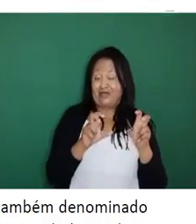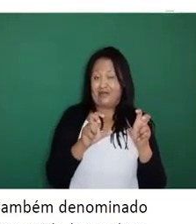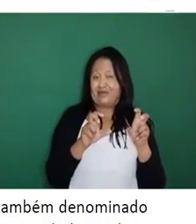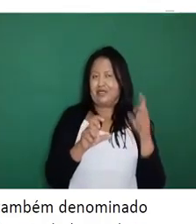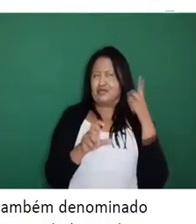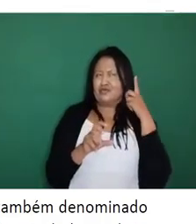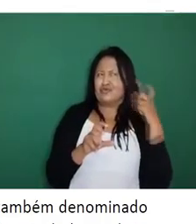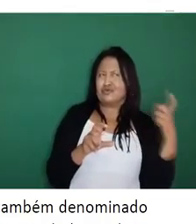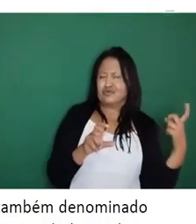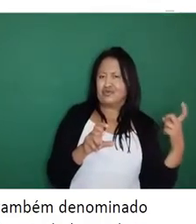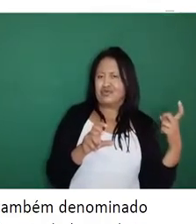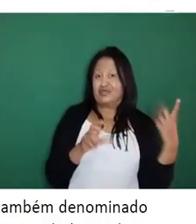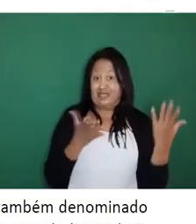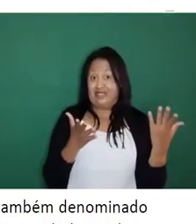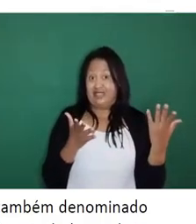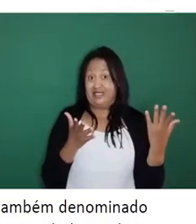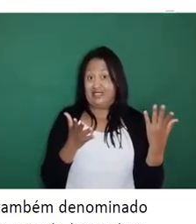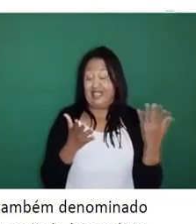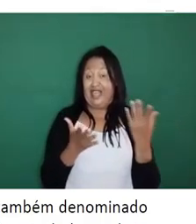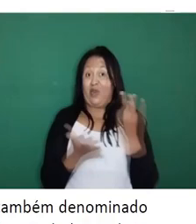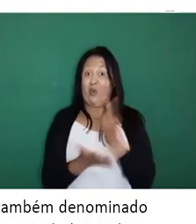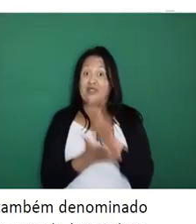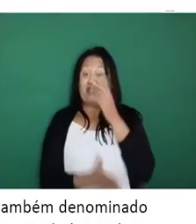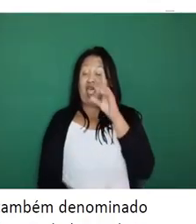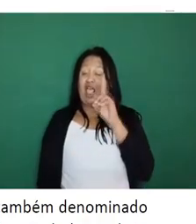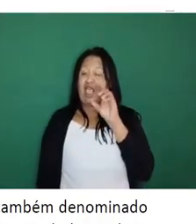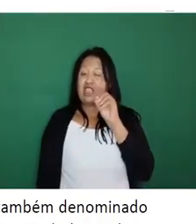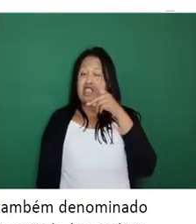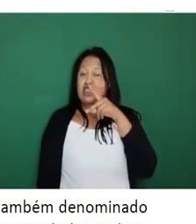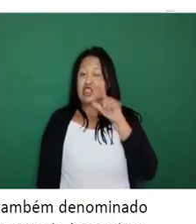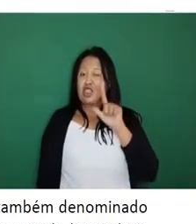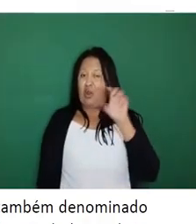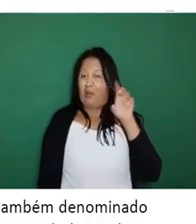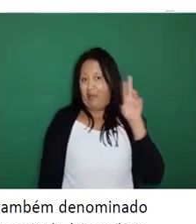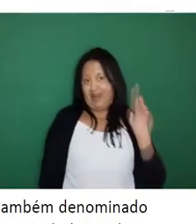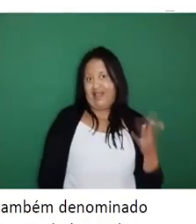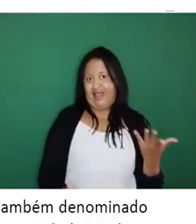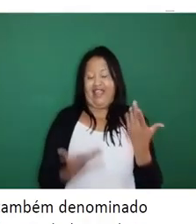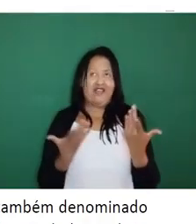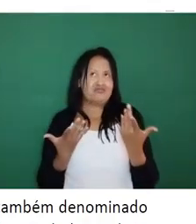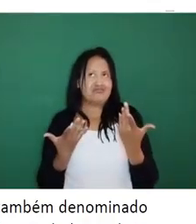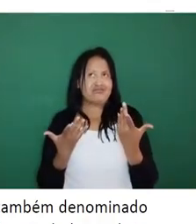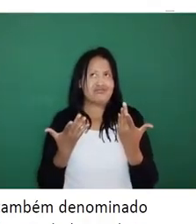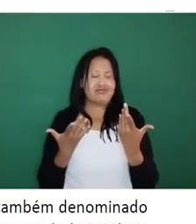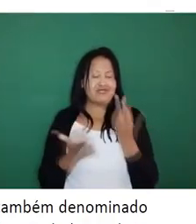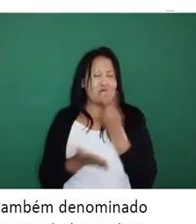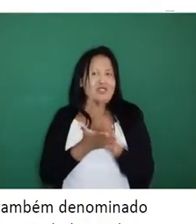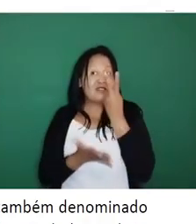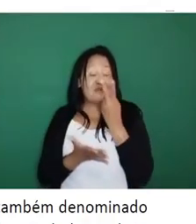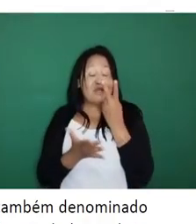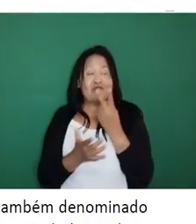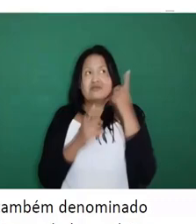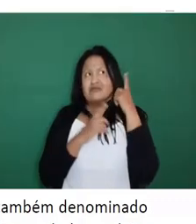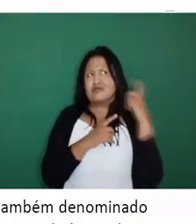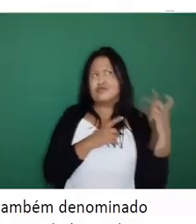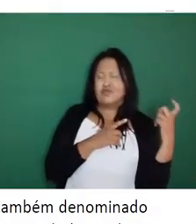e o efeito doppler é um efeito muito comum em questões de acústica porém nesse